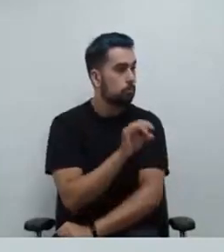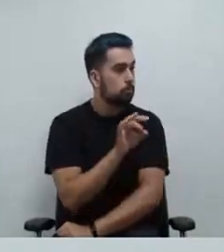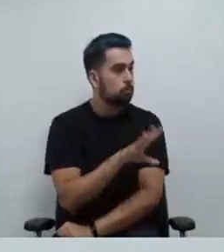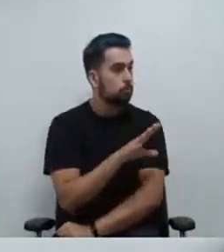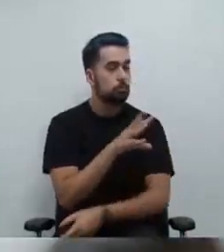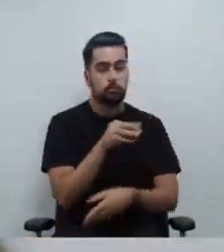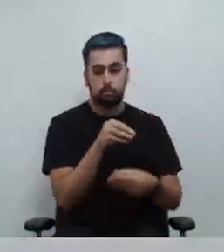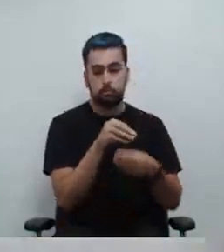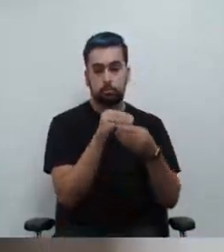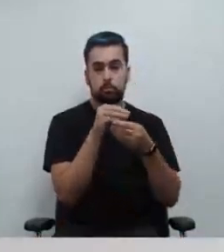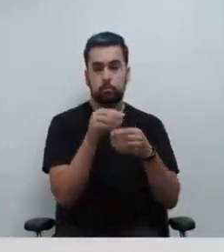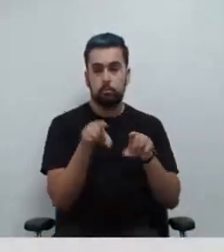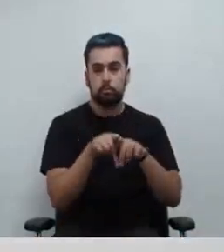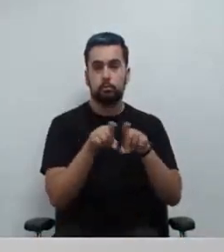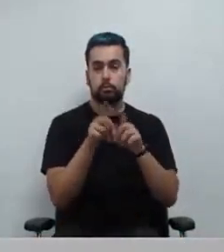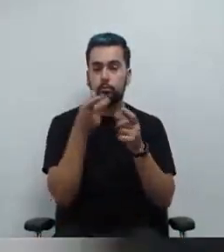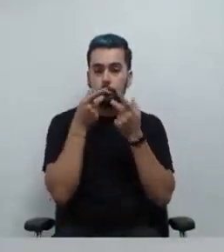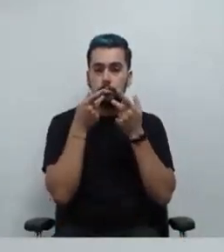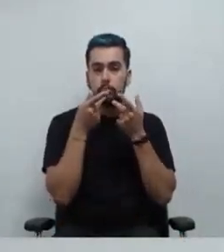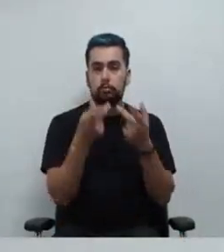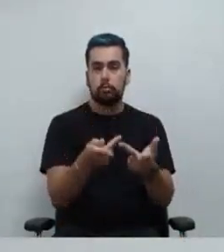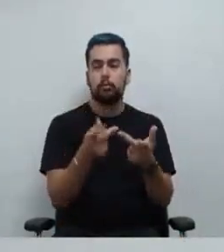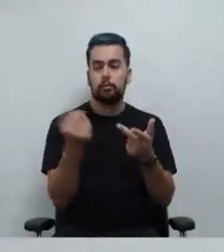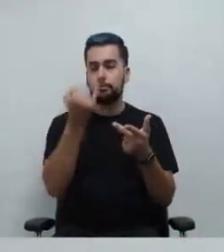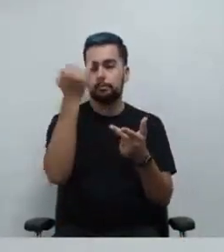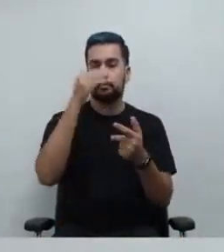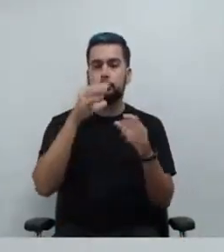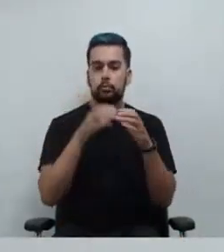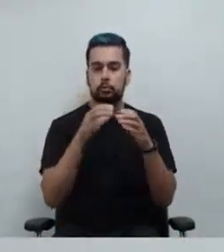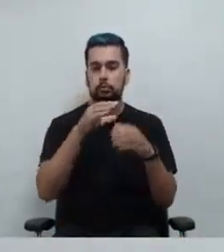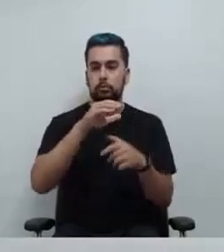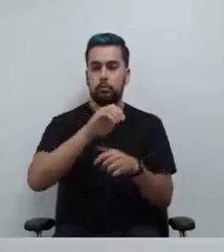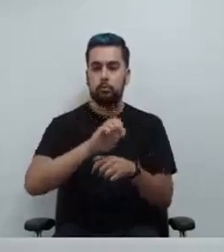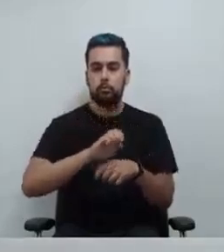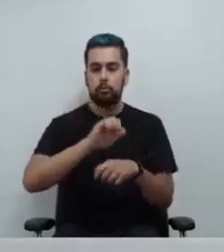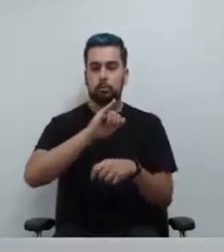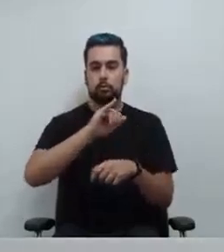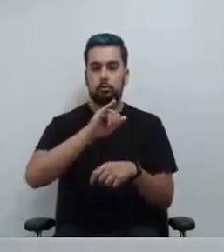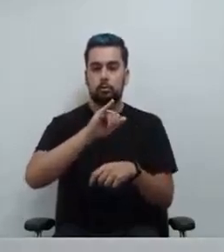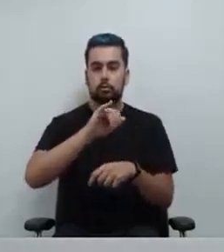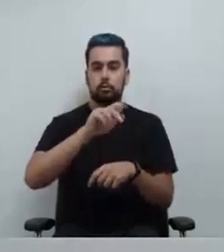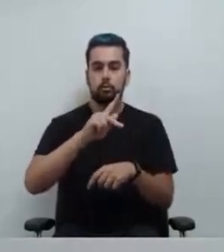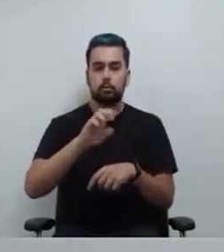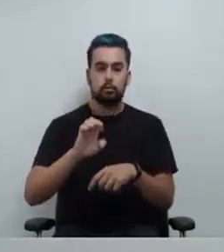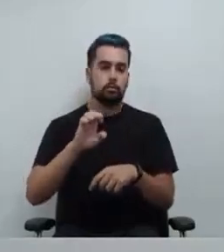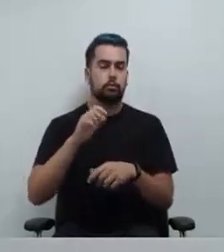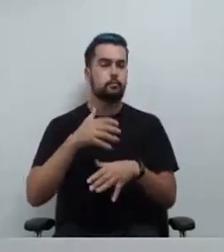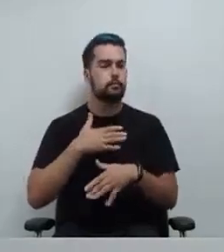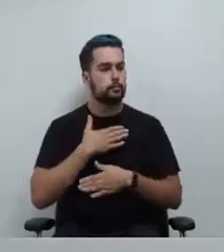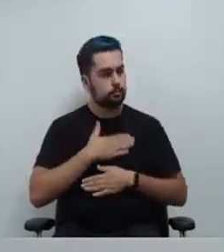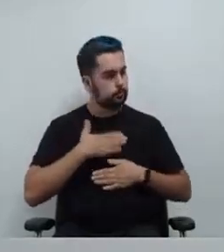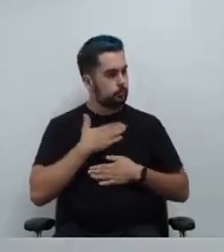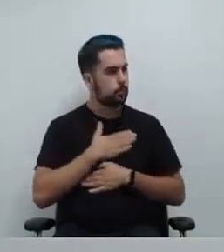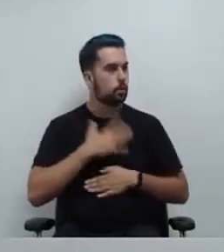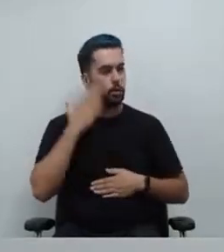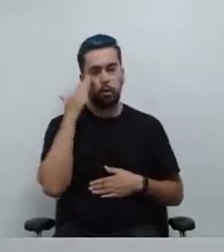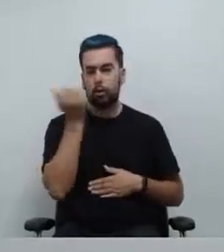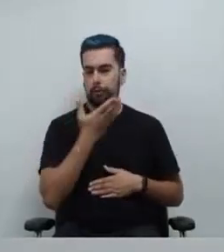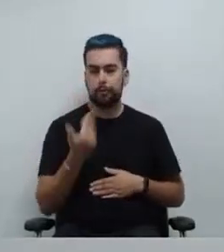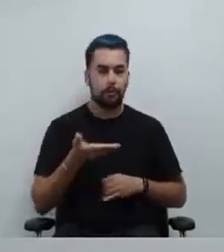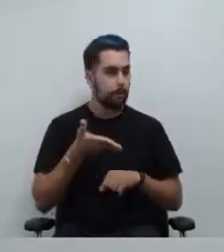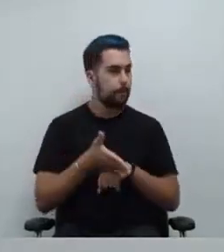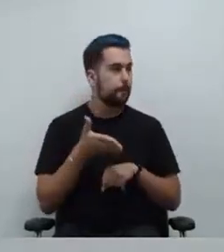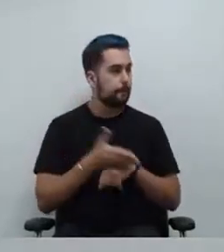em complemento, então, também dizer da importância da CAEP nesse processo, né? Eu fiz parte da CAEP, tive o prazer e a honra de fazer parte da